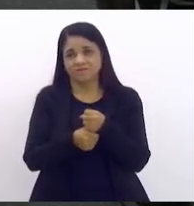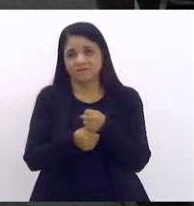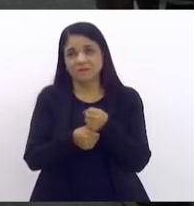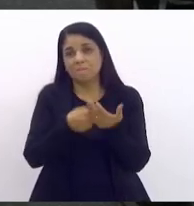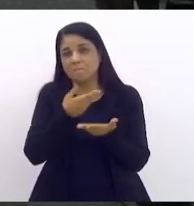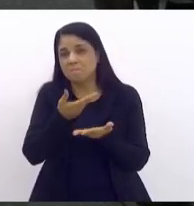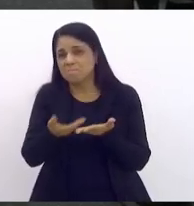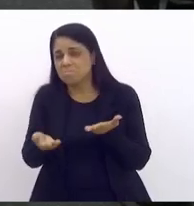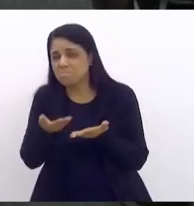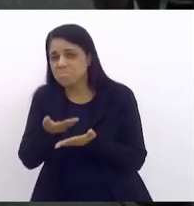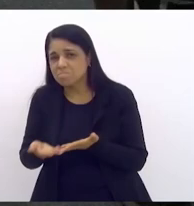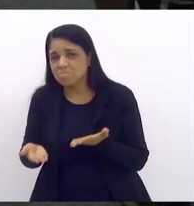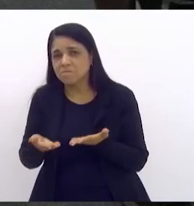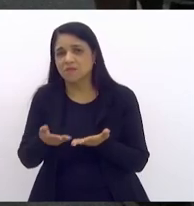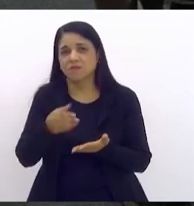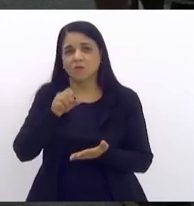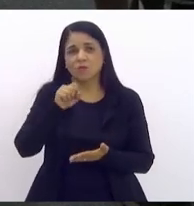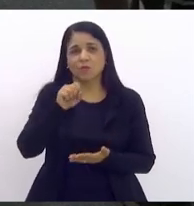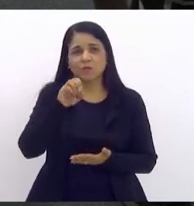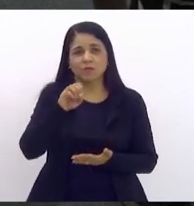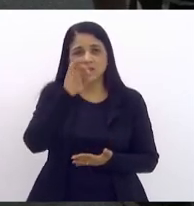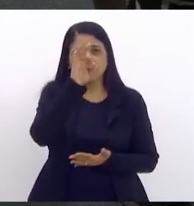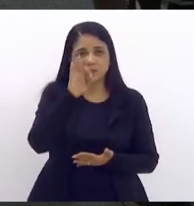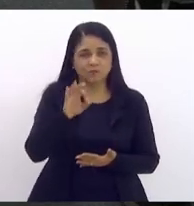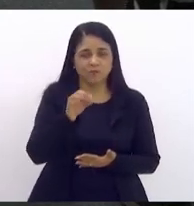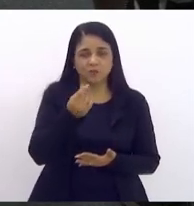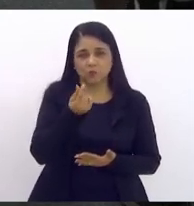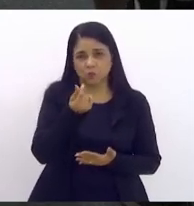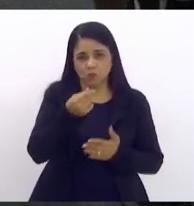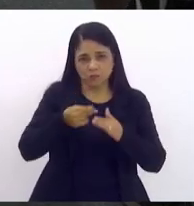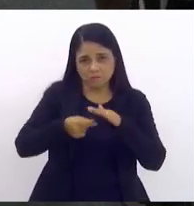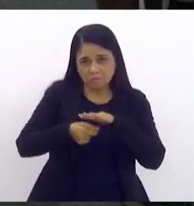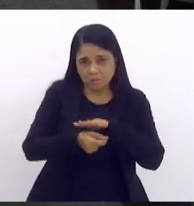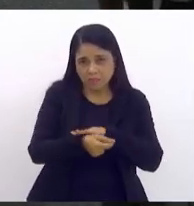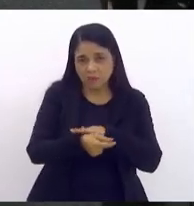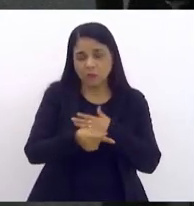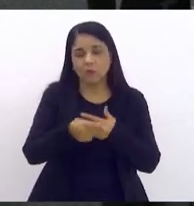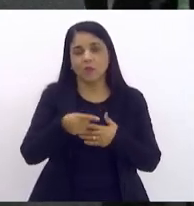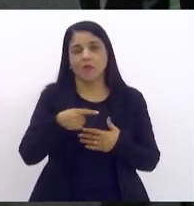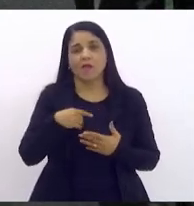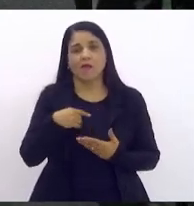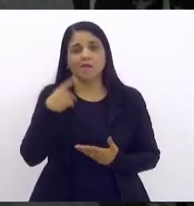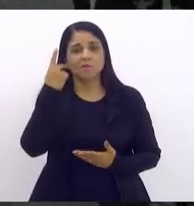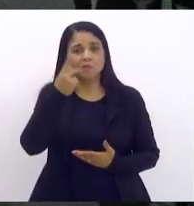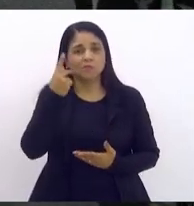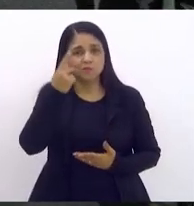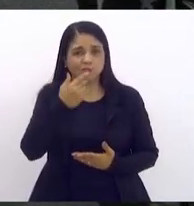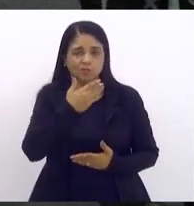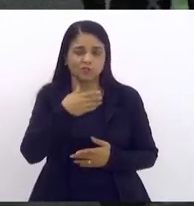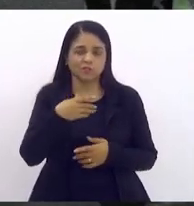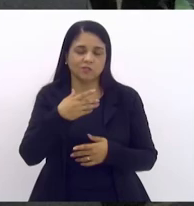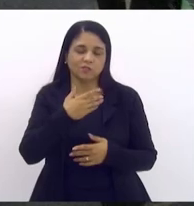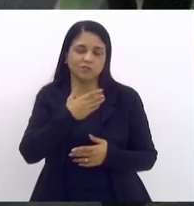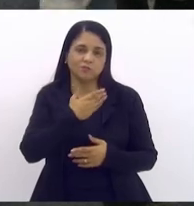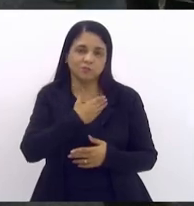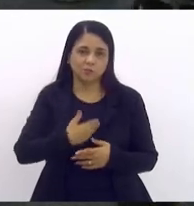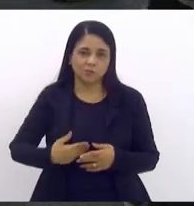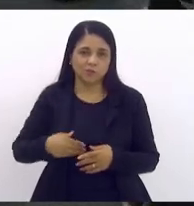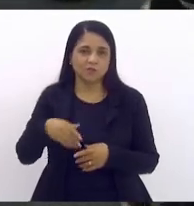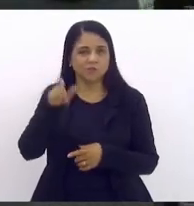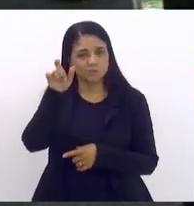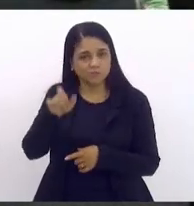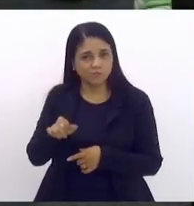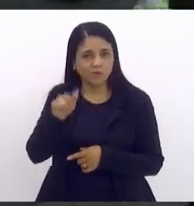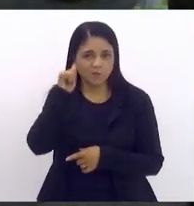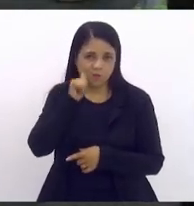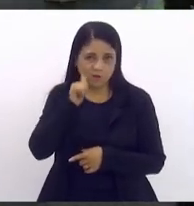tem perda aí de pelo menos 80% do orçamento destinado à política para as mulheres. Ou seja, não adianta a gente